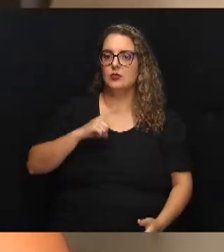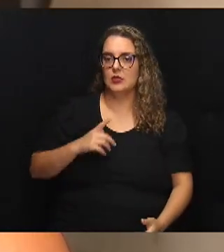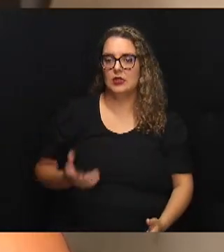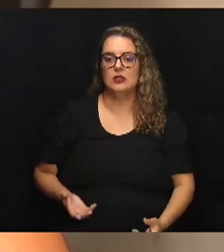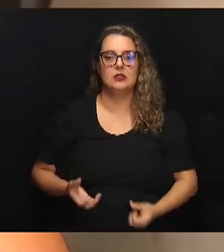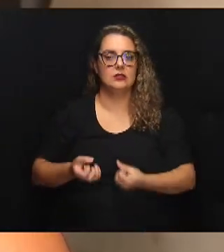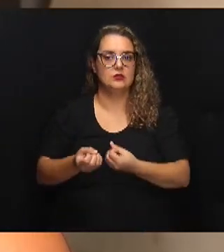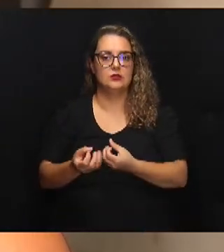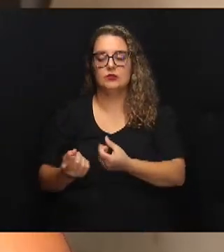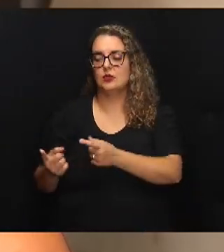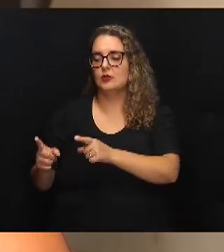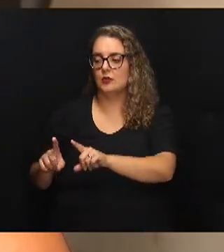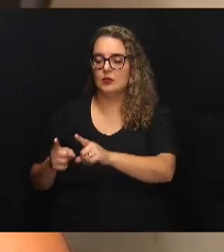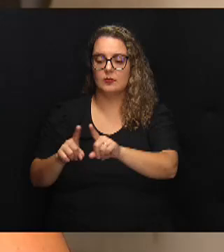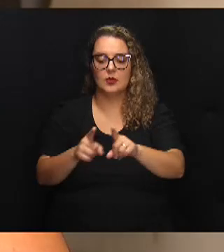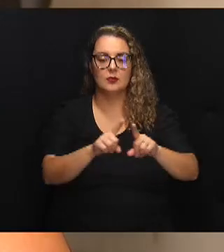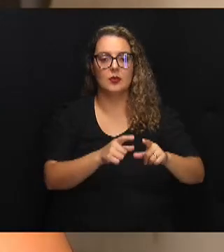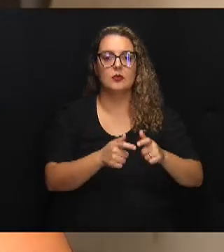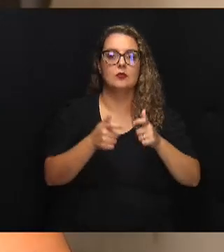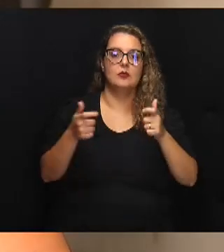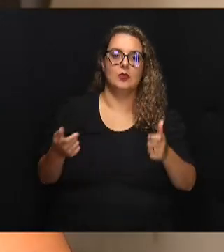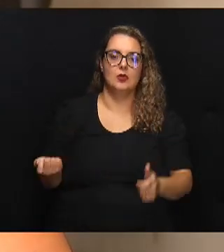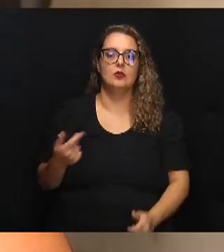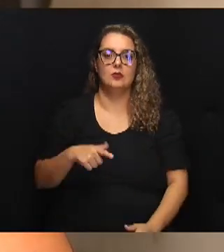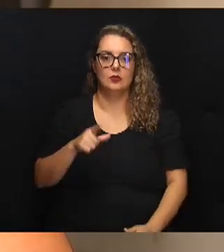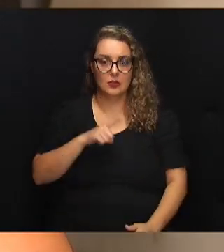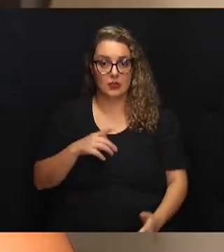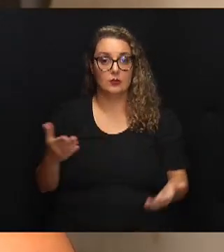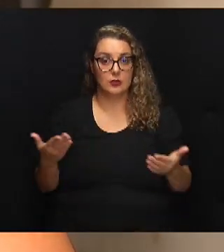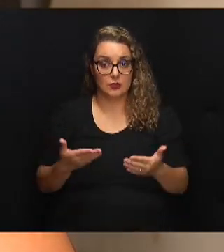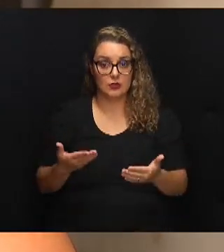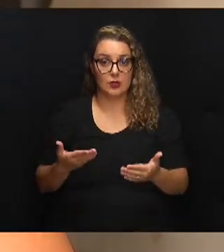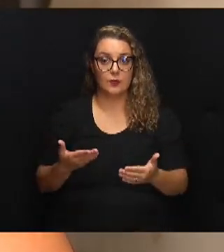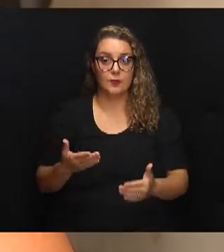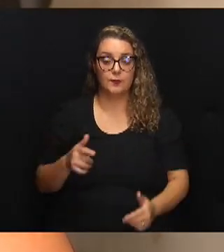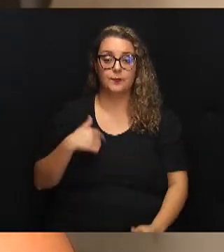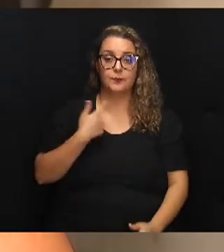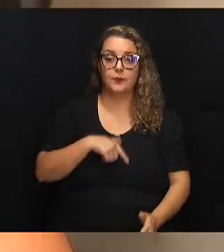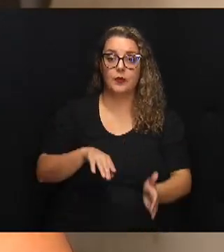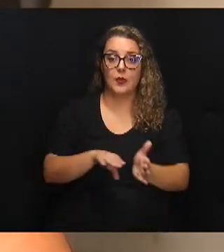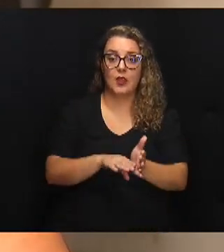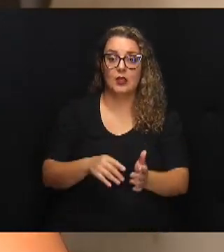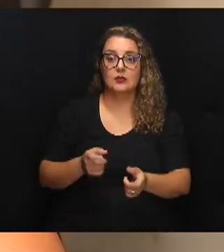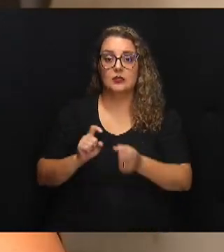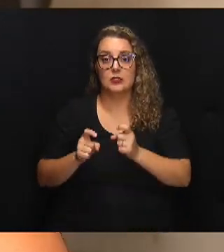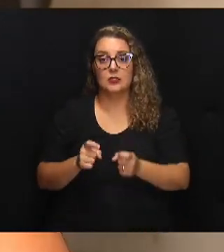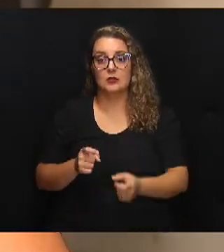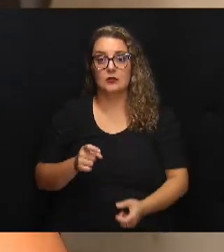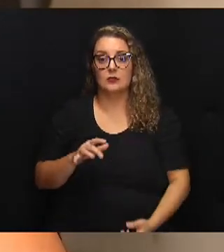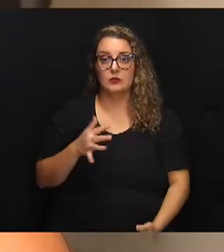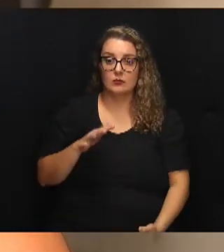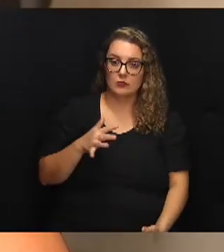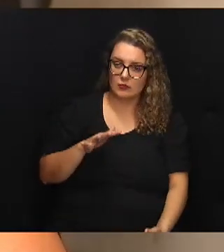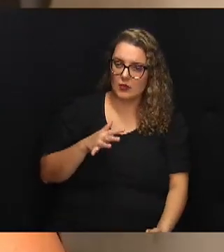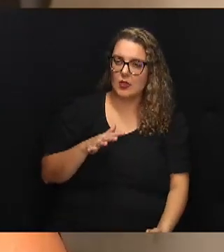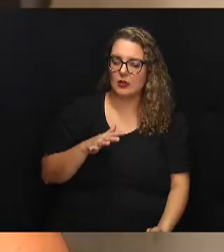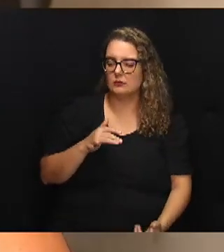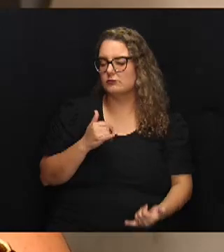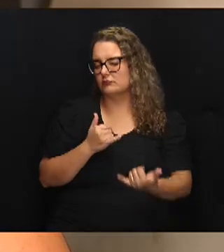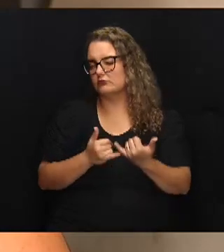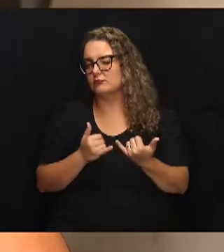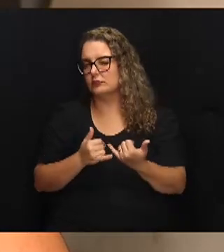dados de parceria maior do que nós temos hoje. Nós já chegamos a ter na reunião uma média, né,